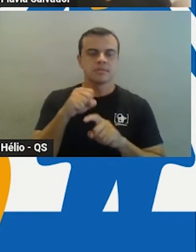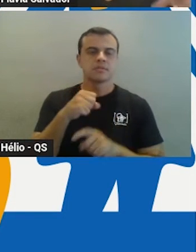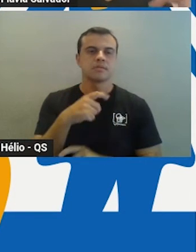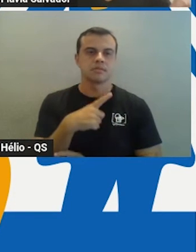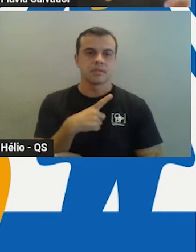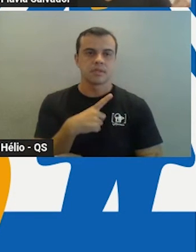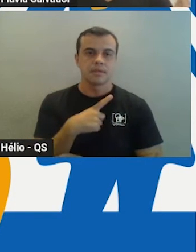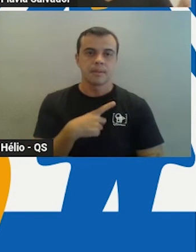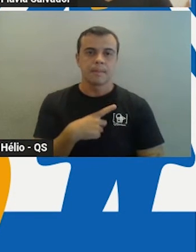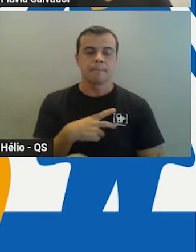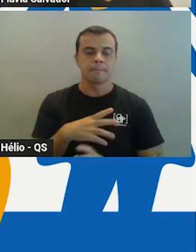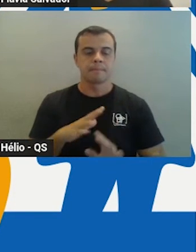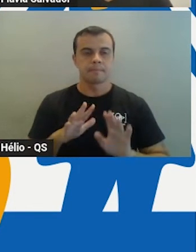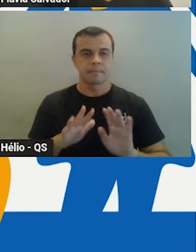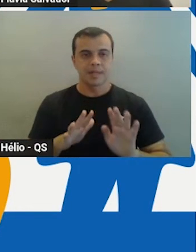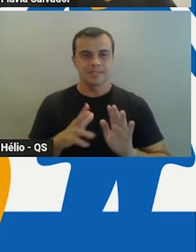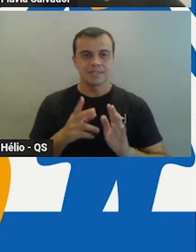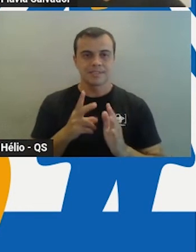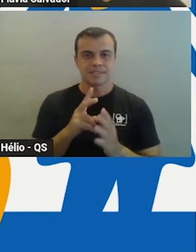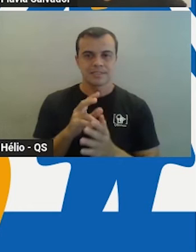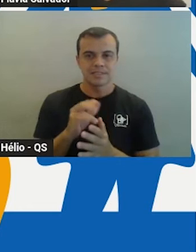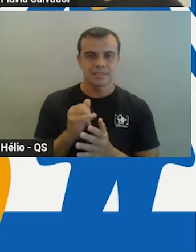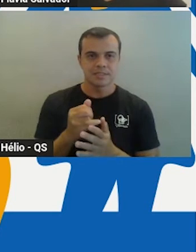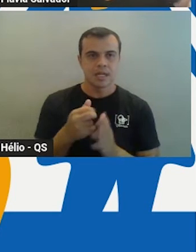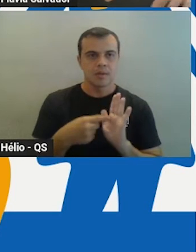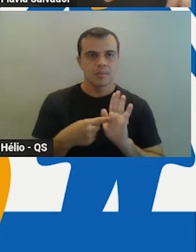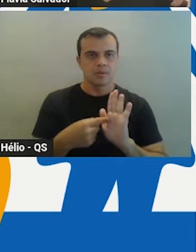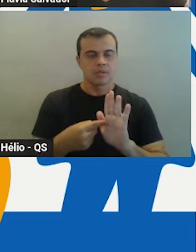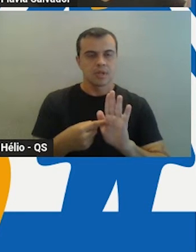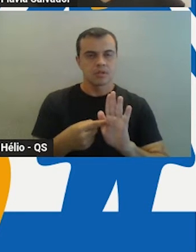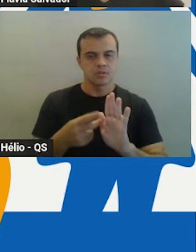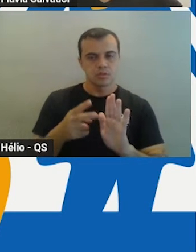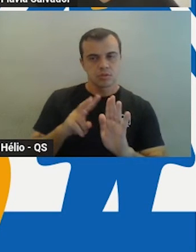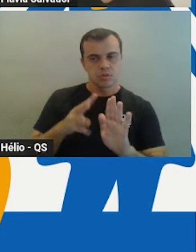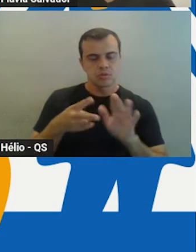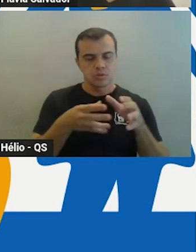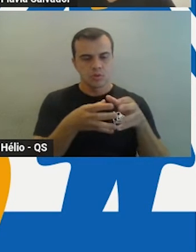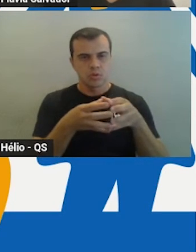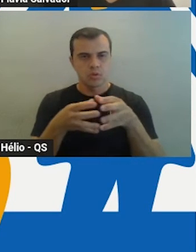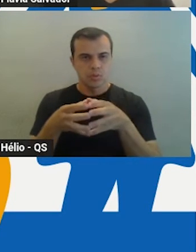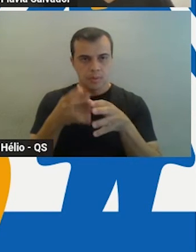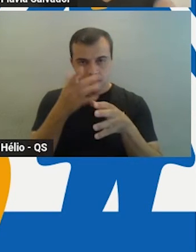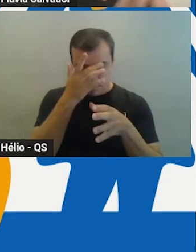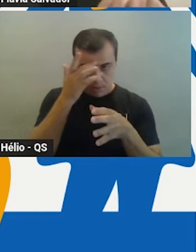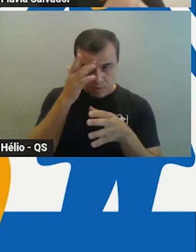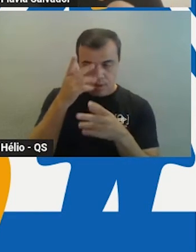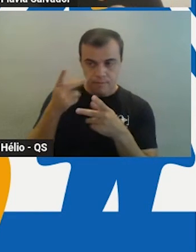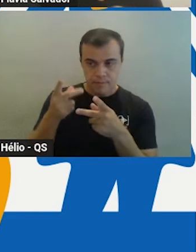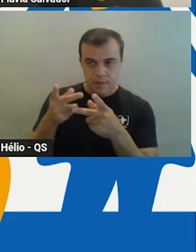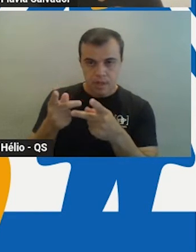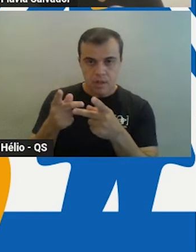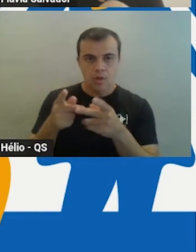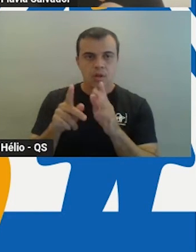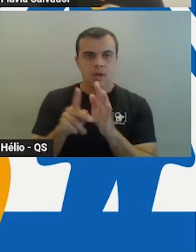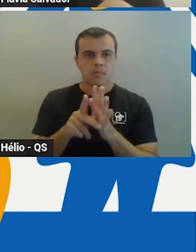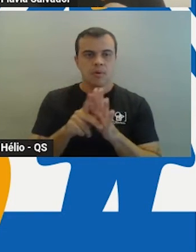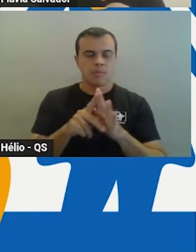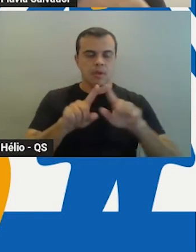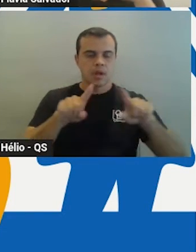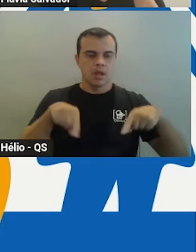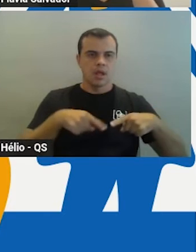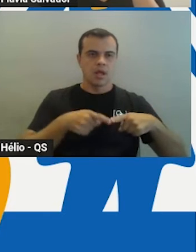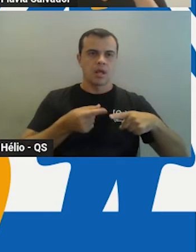coisas. Mas se expor ambos os grupos, tanto os funcionários, quanto os vendedores, quanto o caixa